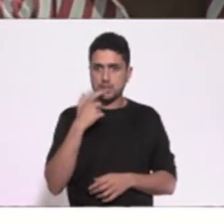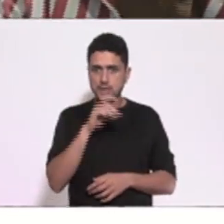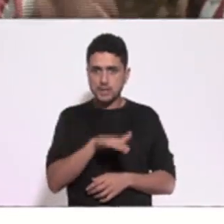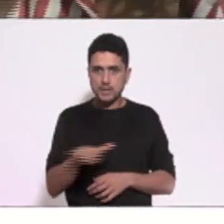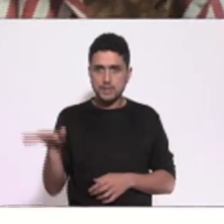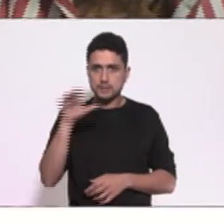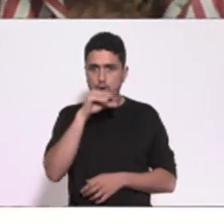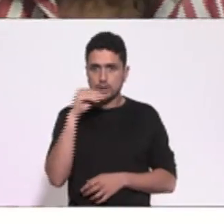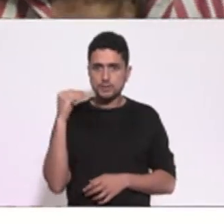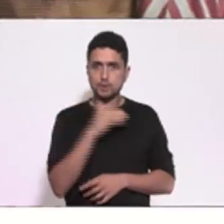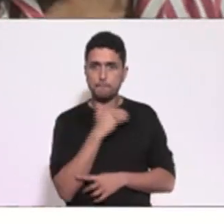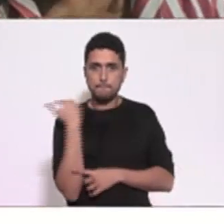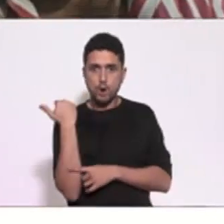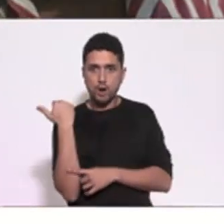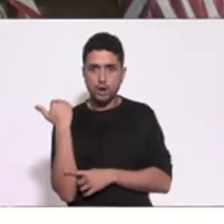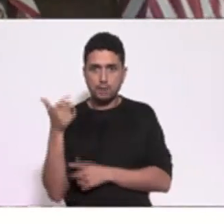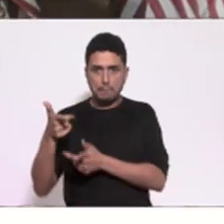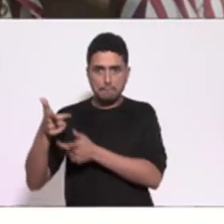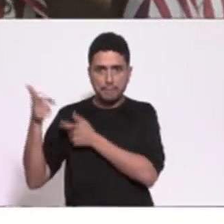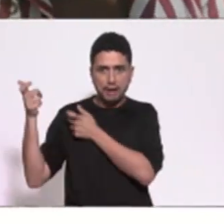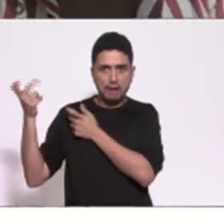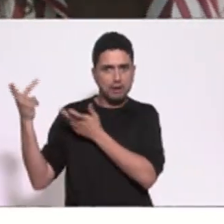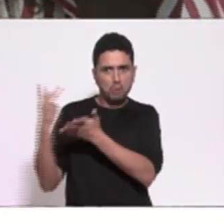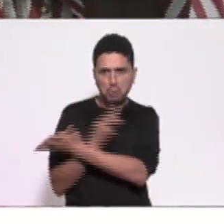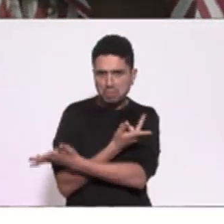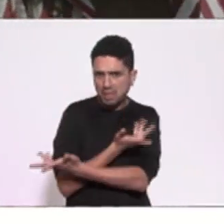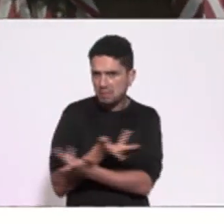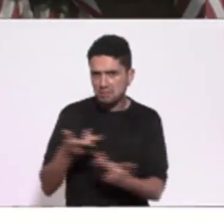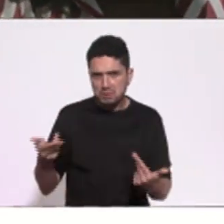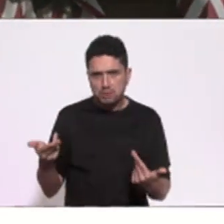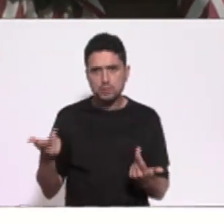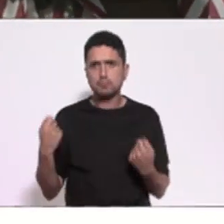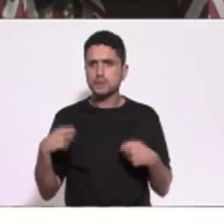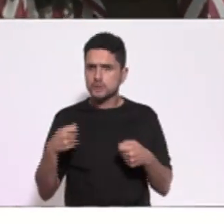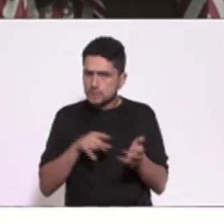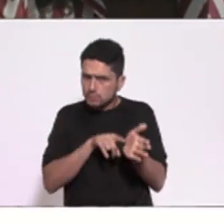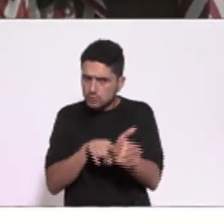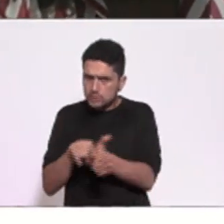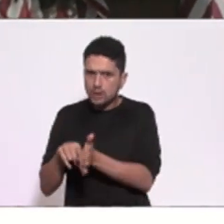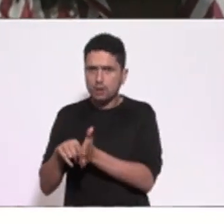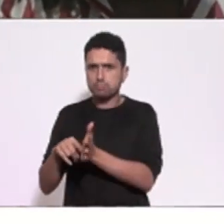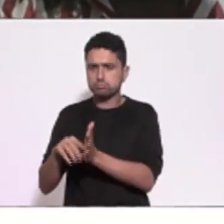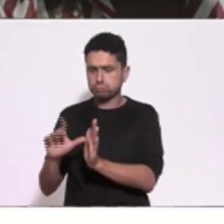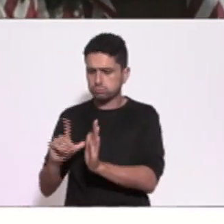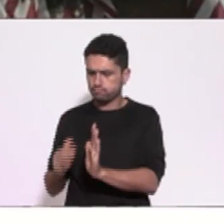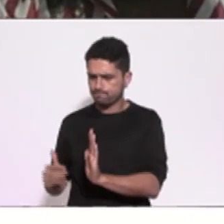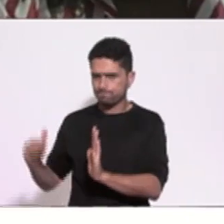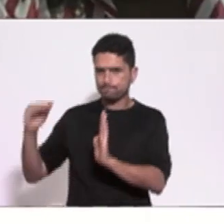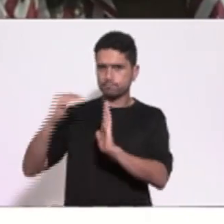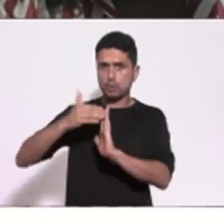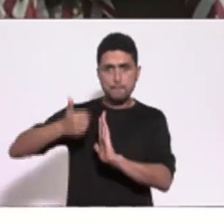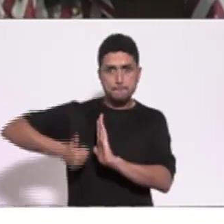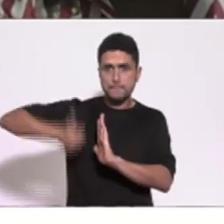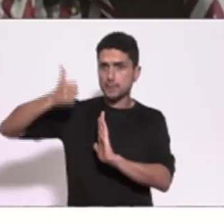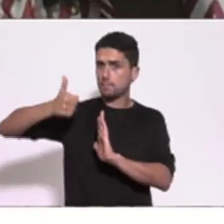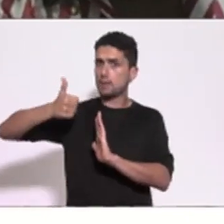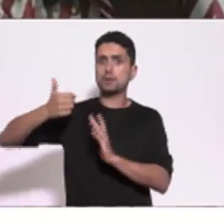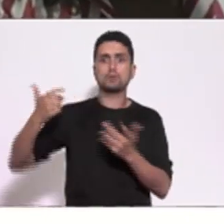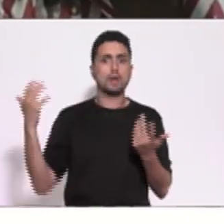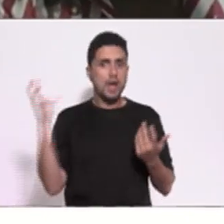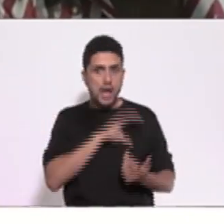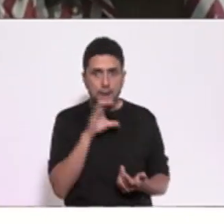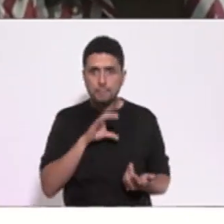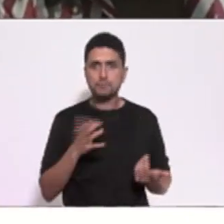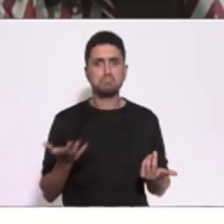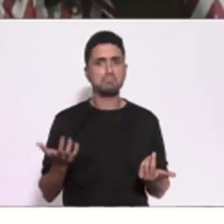e adolescentes me deixa confusa sobre não só a opinião do governo com relação ao assassinato de crianças,